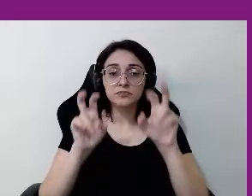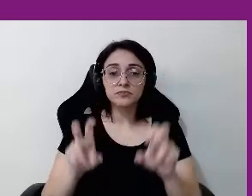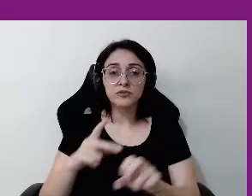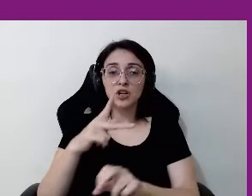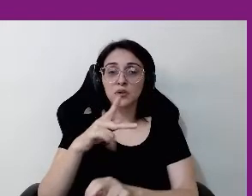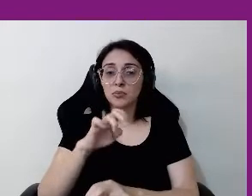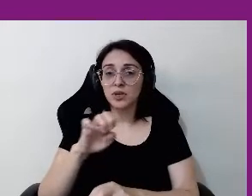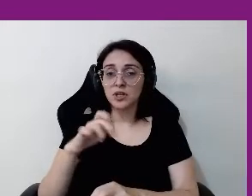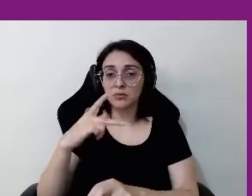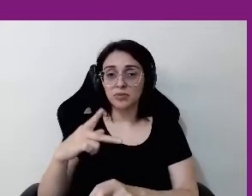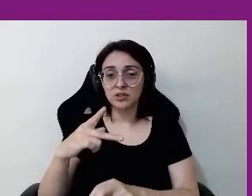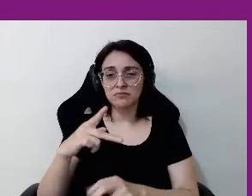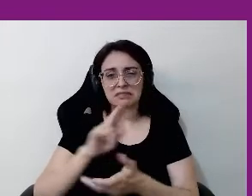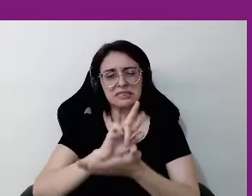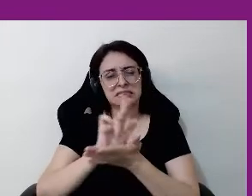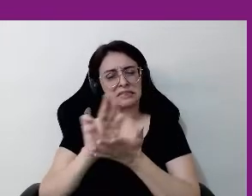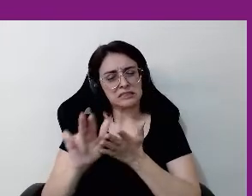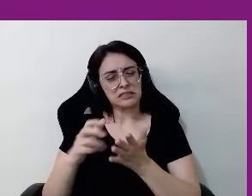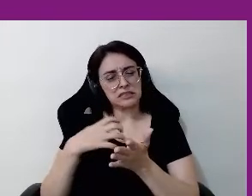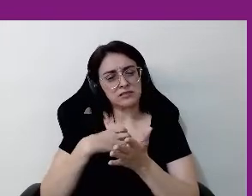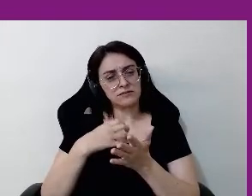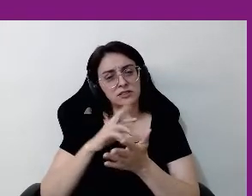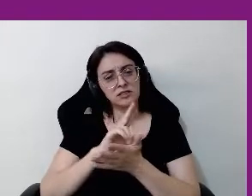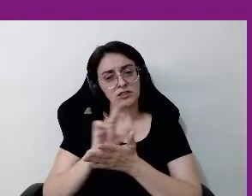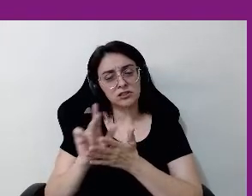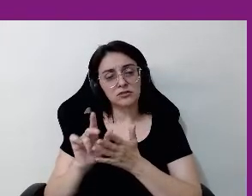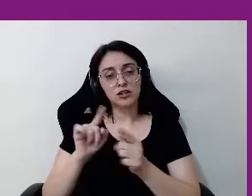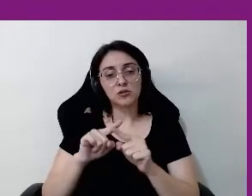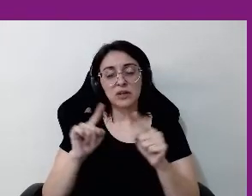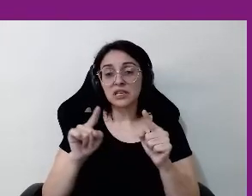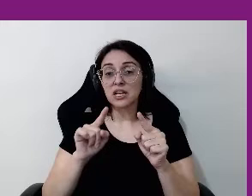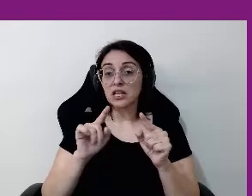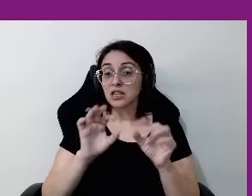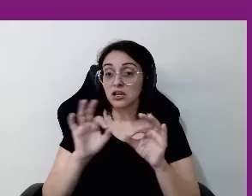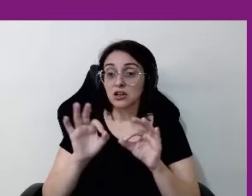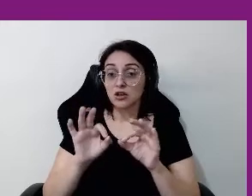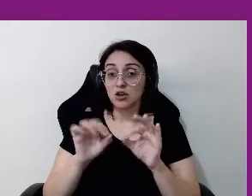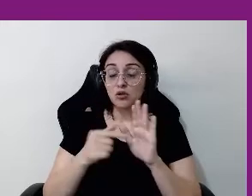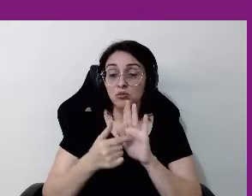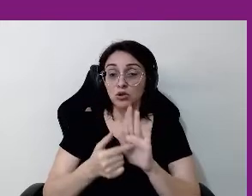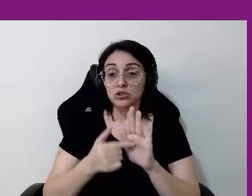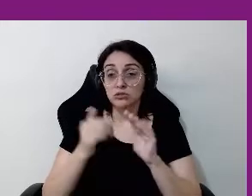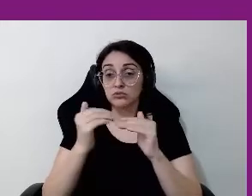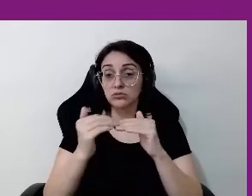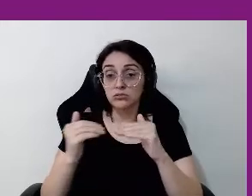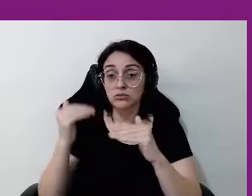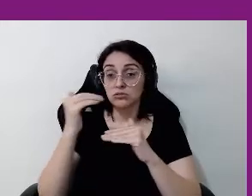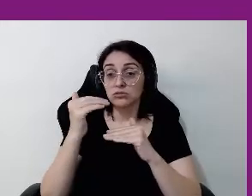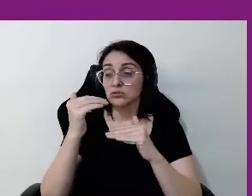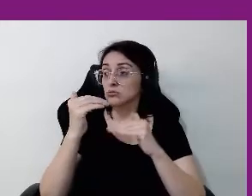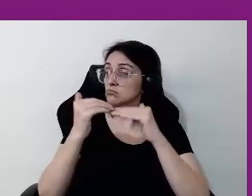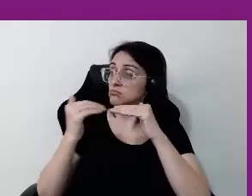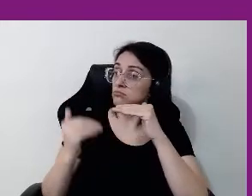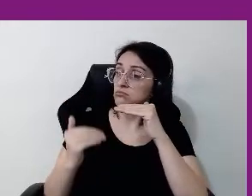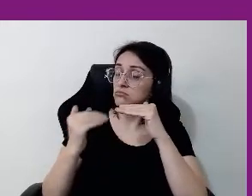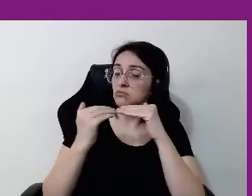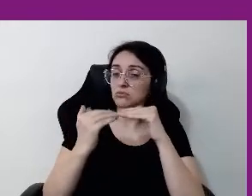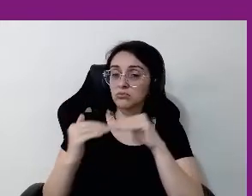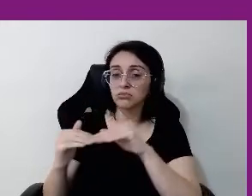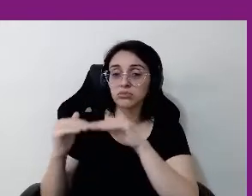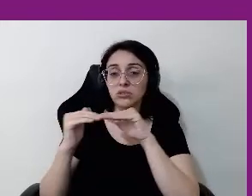PIP, a gente tem diversas formas, mas a gente vai ver que nenhuma se mostrou superior à outra, e